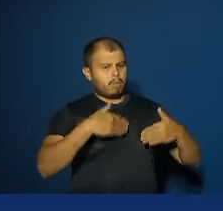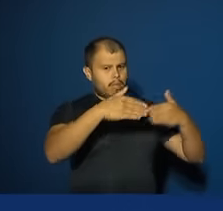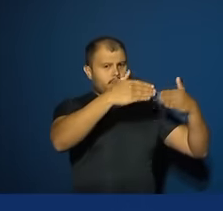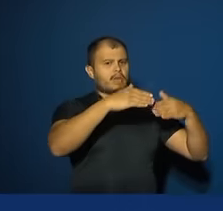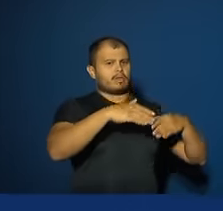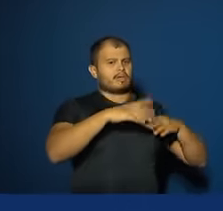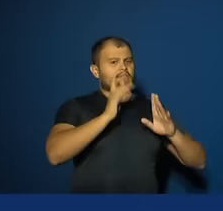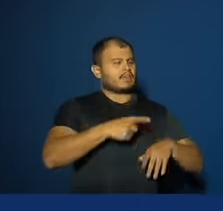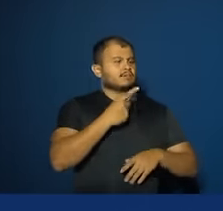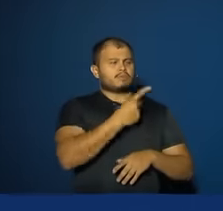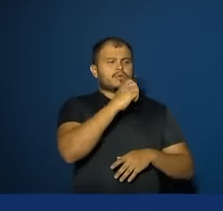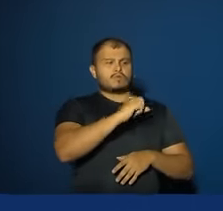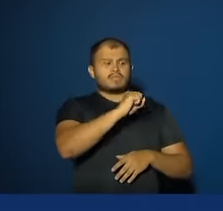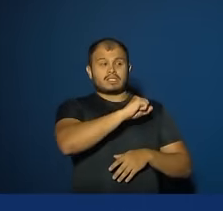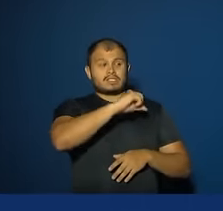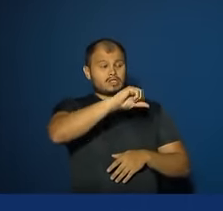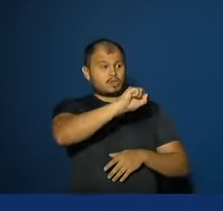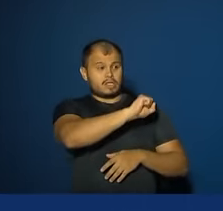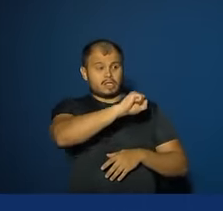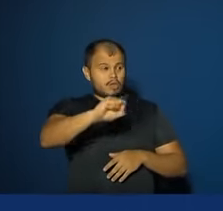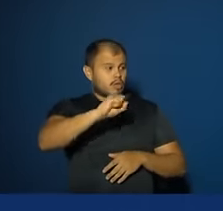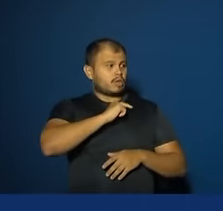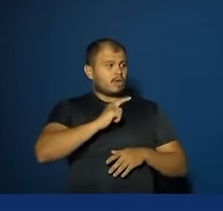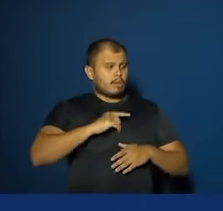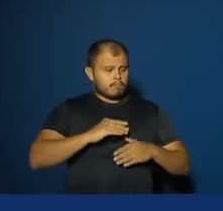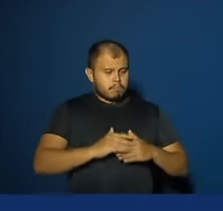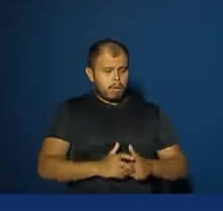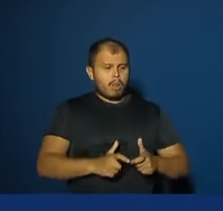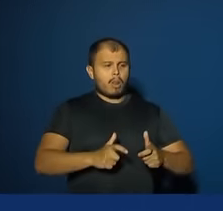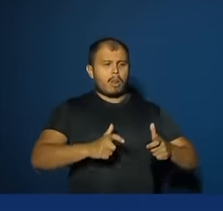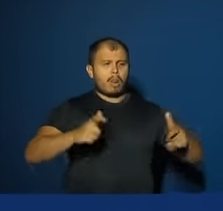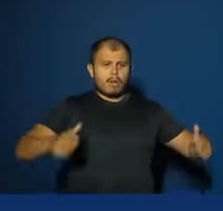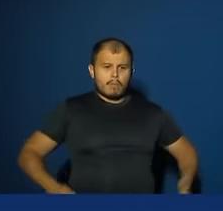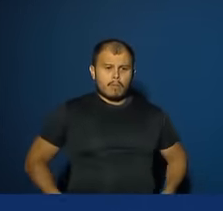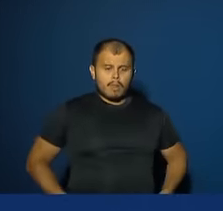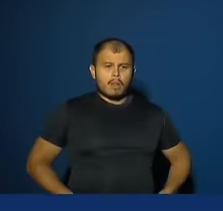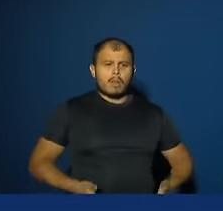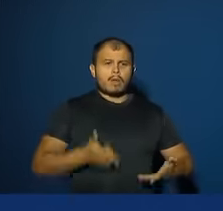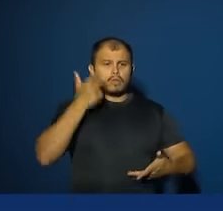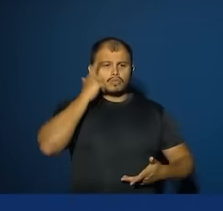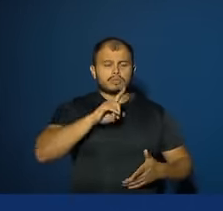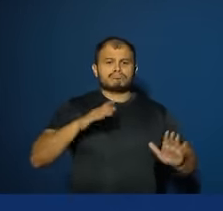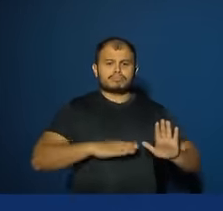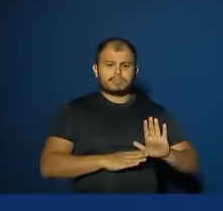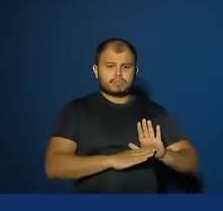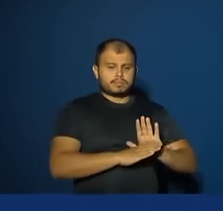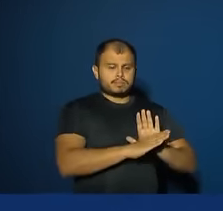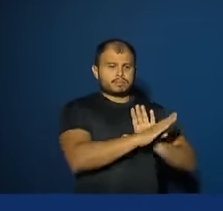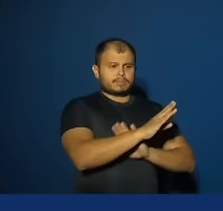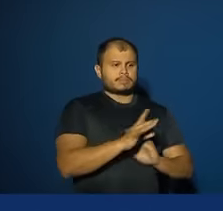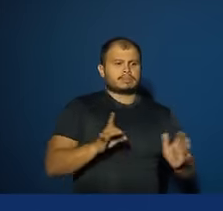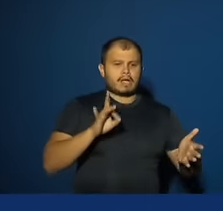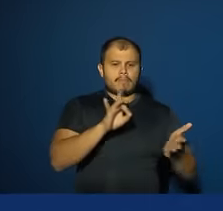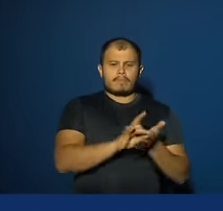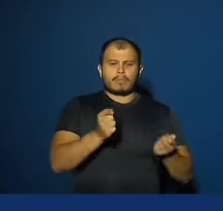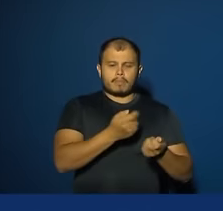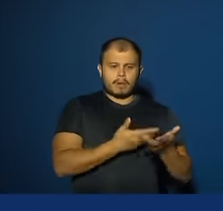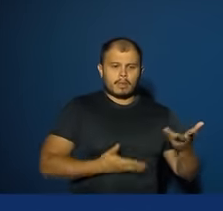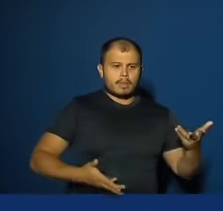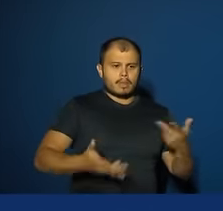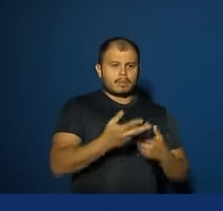fez desde 1988 ela cuidou para que os gastos públicos crescessem de maneira real acima da inflação nos últimos